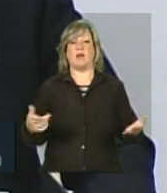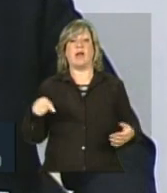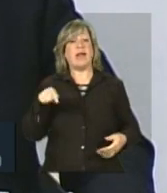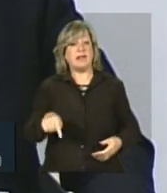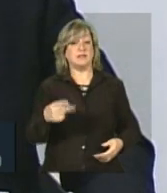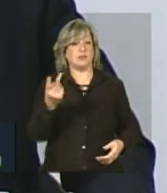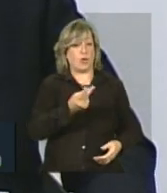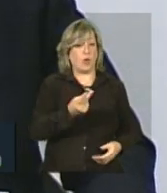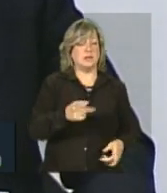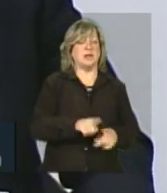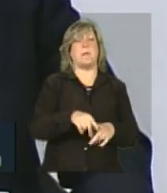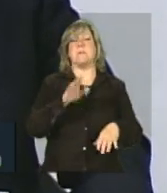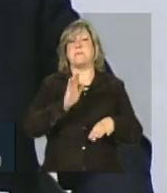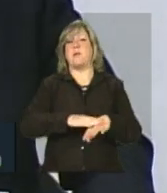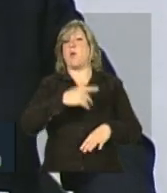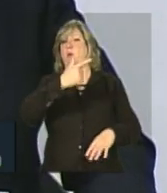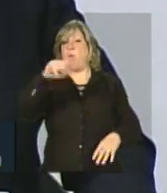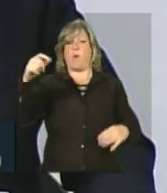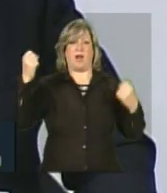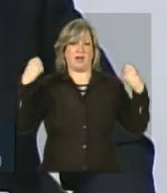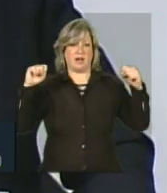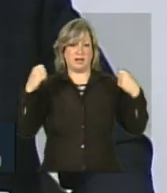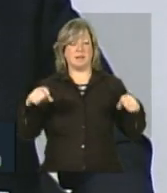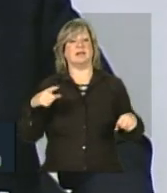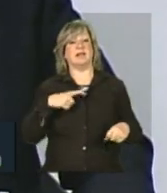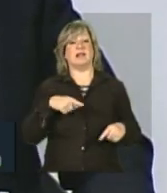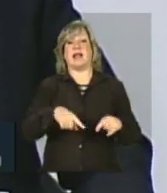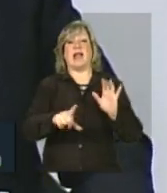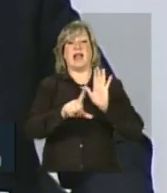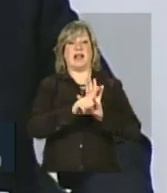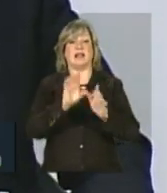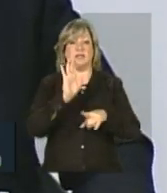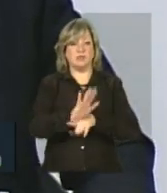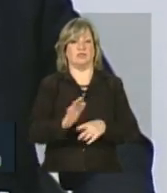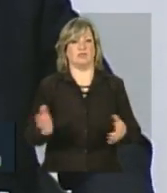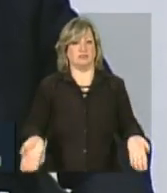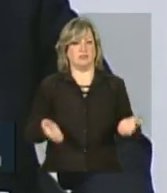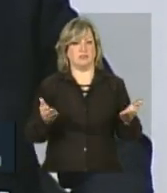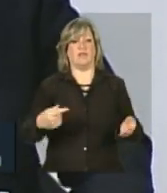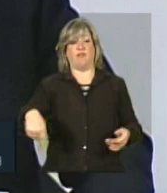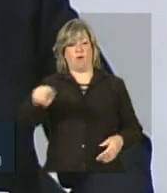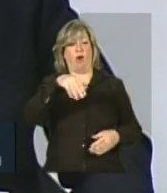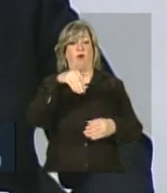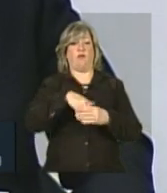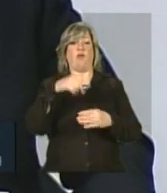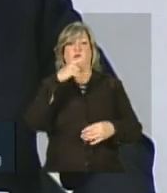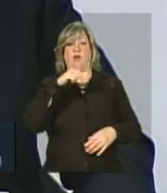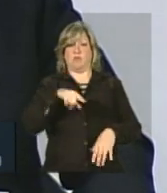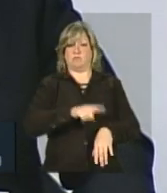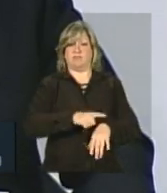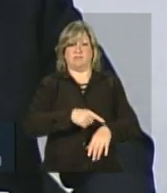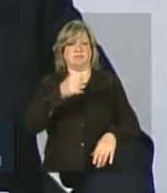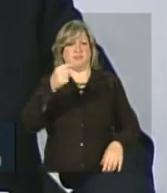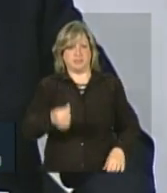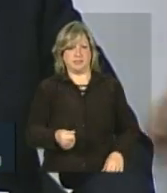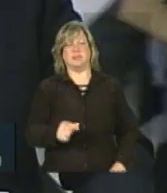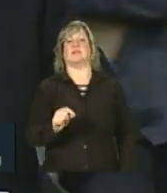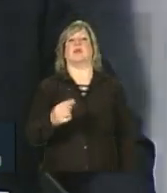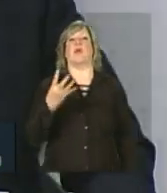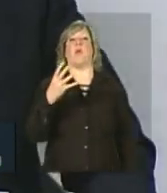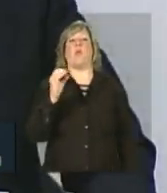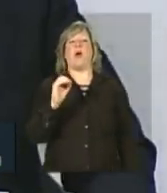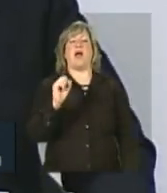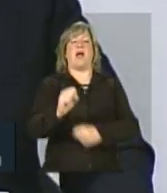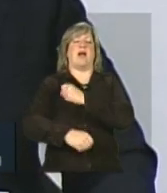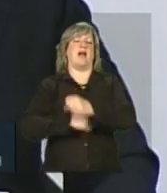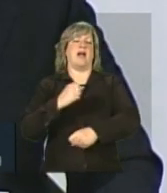milhares de outros atletas são beneficiados pela Lei de Incentivo ao Esporte, que os senhores votaram aqui num prazo recorde. 40 anos depois